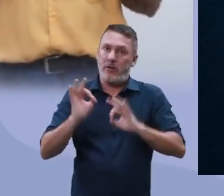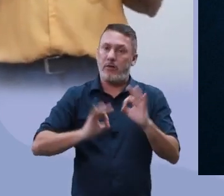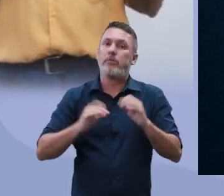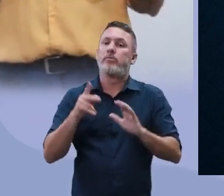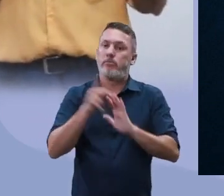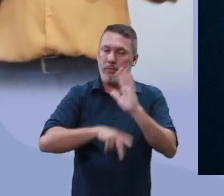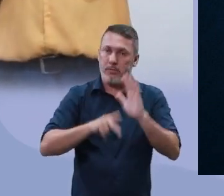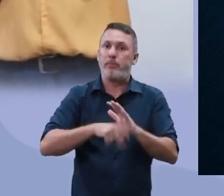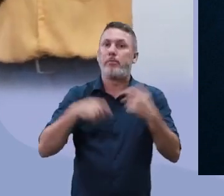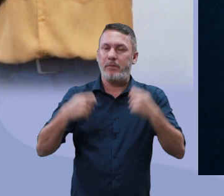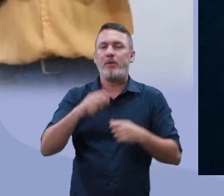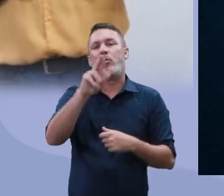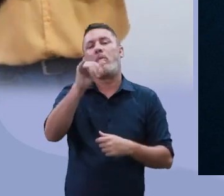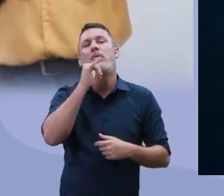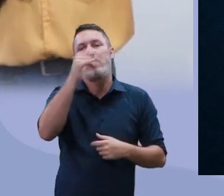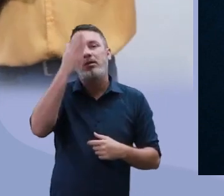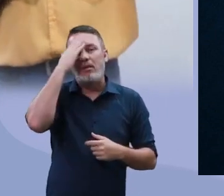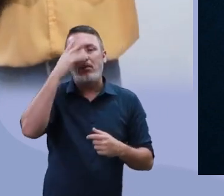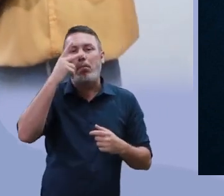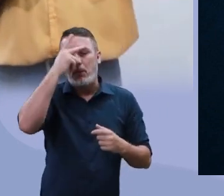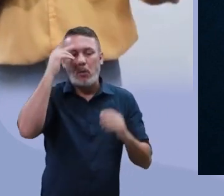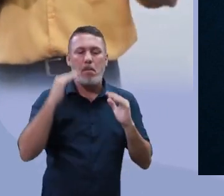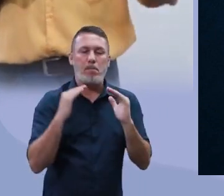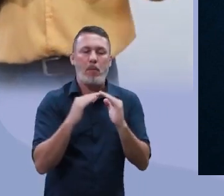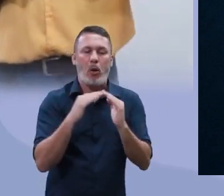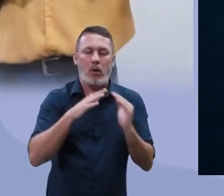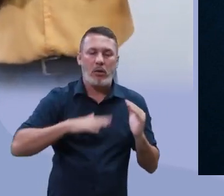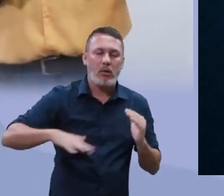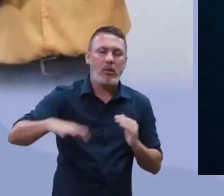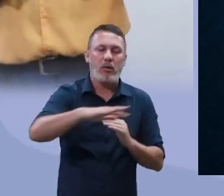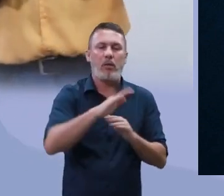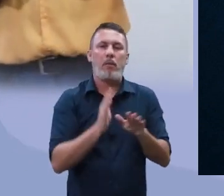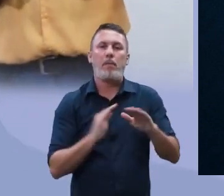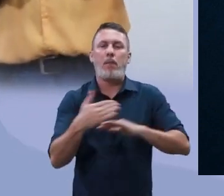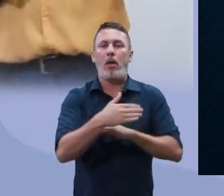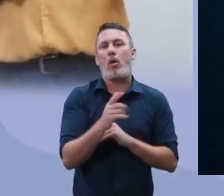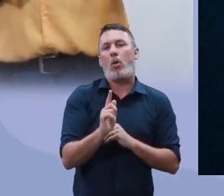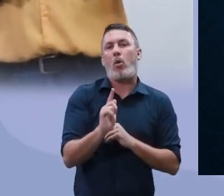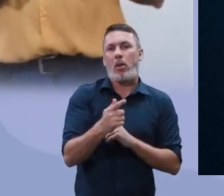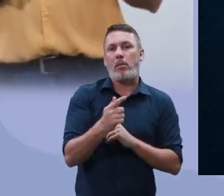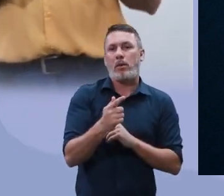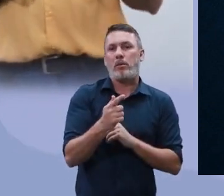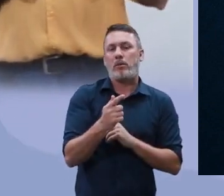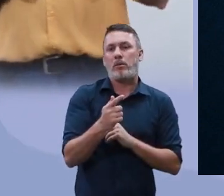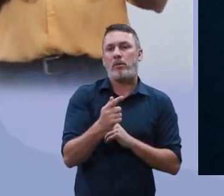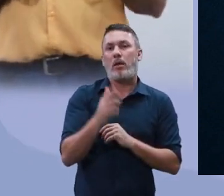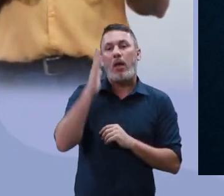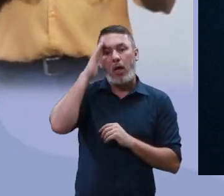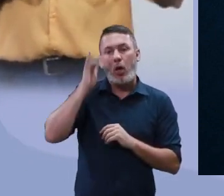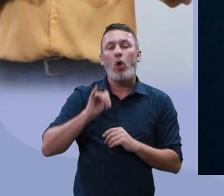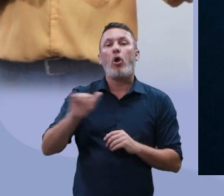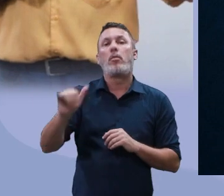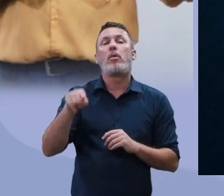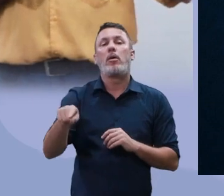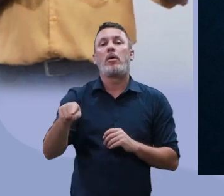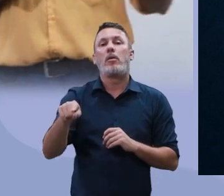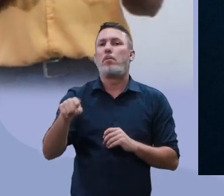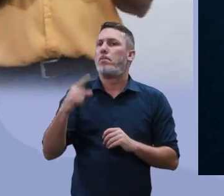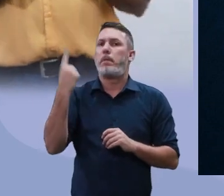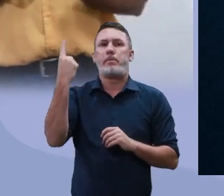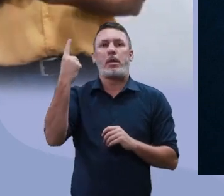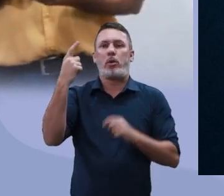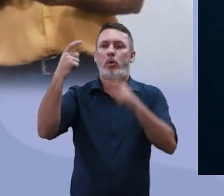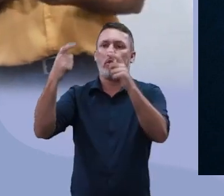aqui, que é interessante, que a população que mora em Goiabeiras reclama do barulho do aeroporto. Só que o aeroporto chegou primeiro